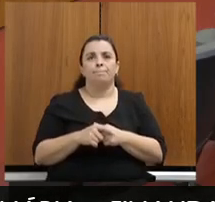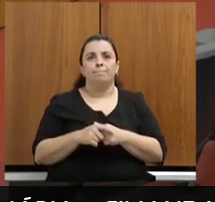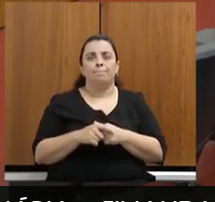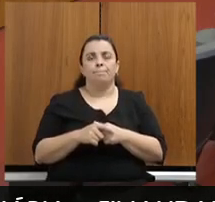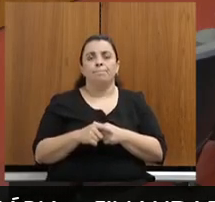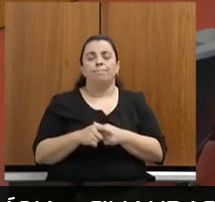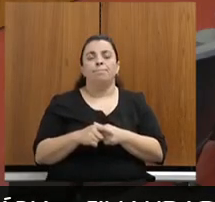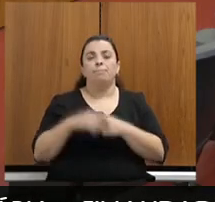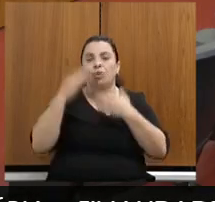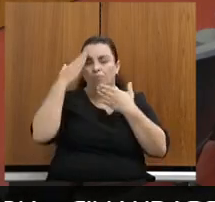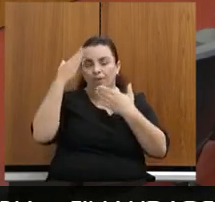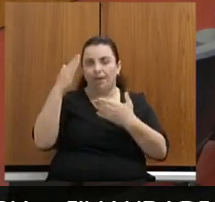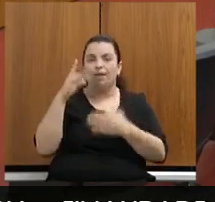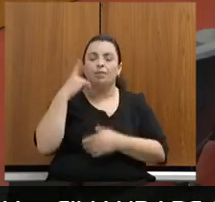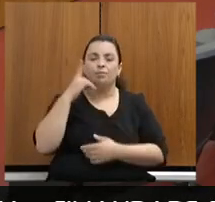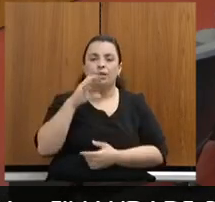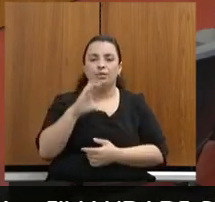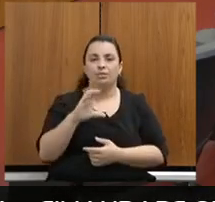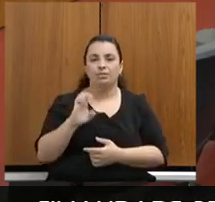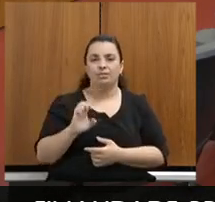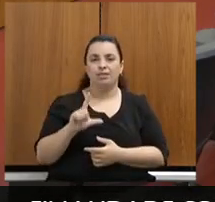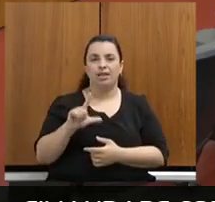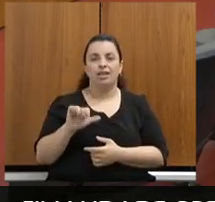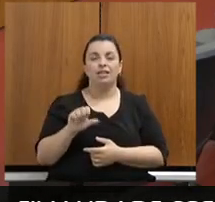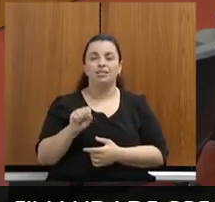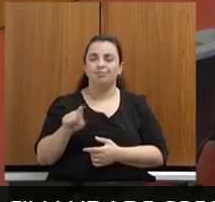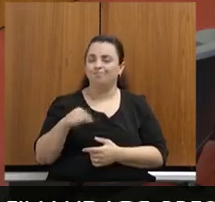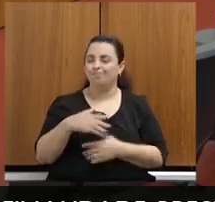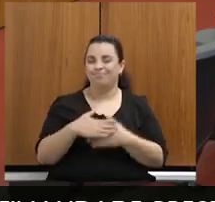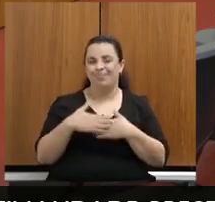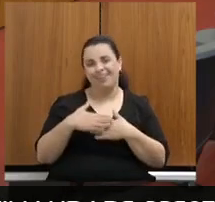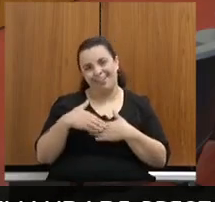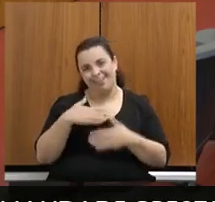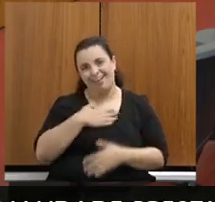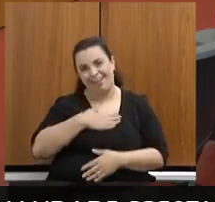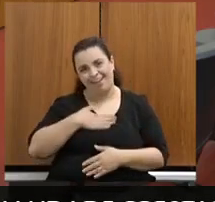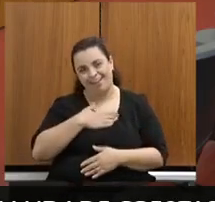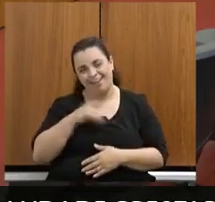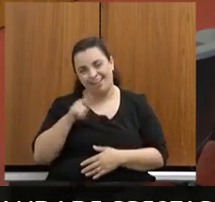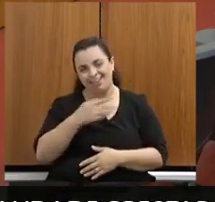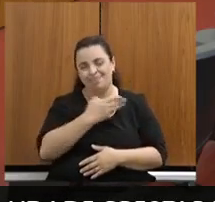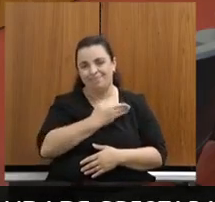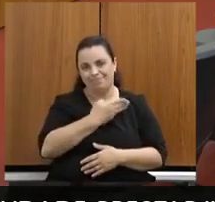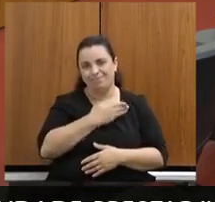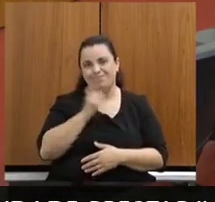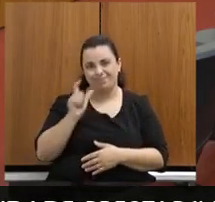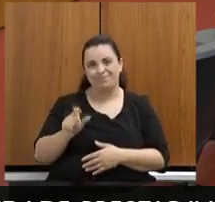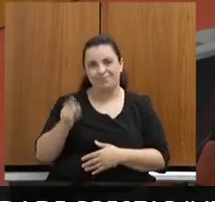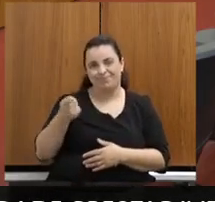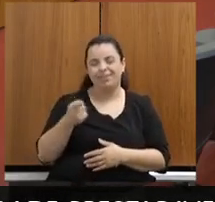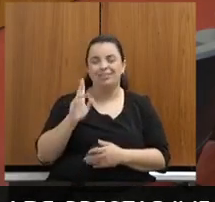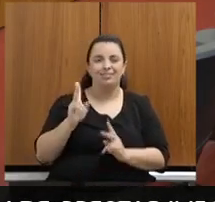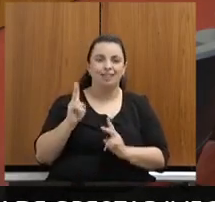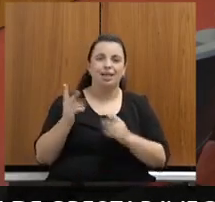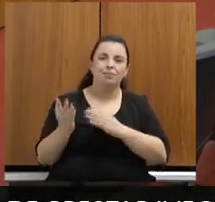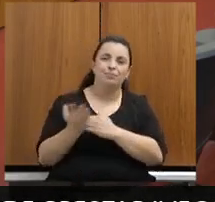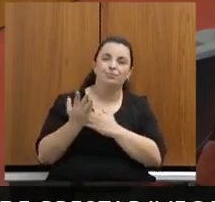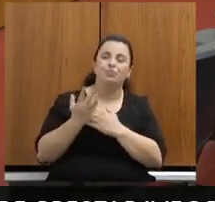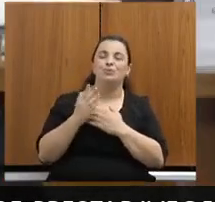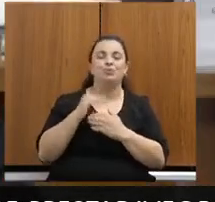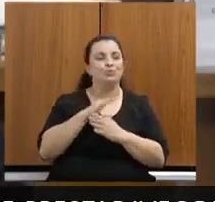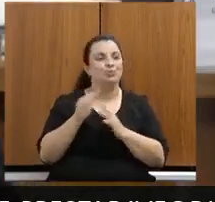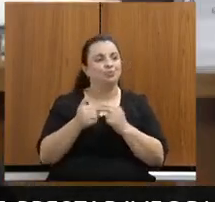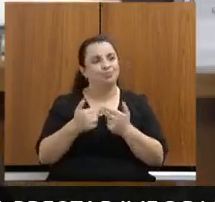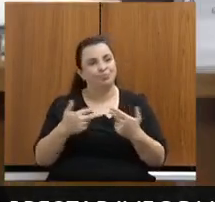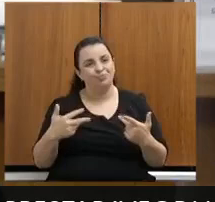E obrigada por toda feliz a deputada muito querida nossa é uma pessoa amiga que sempre nos ajudam em tudo